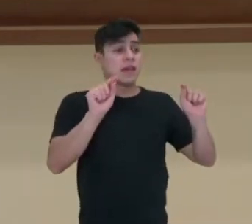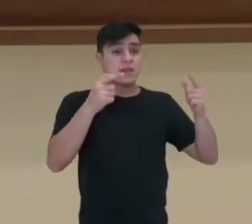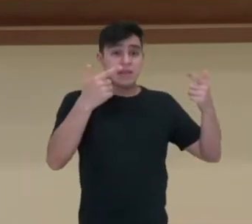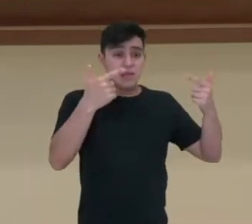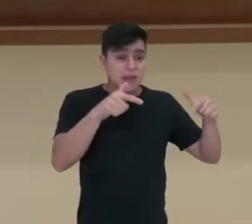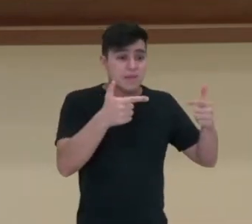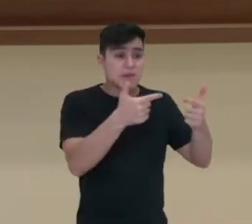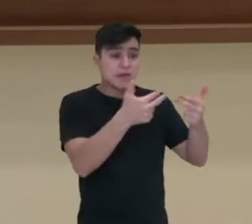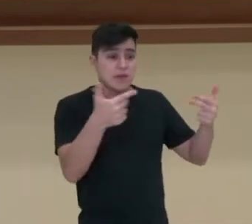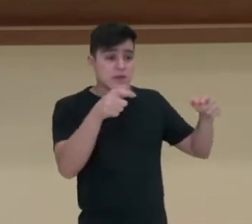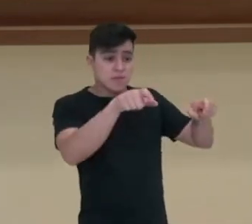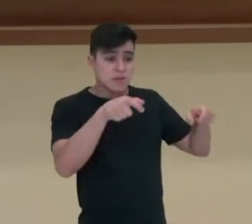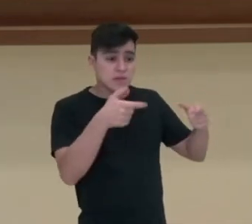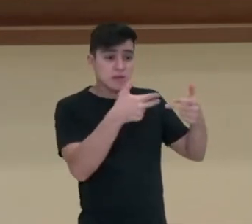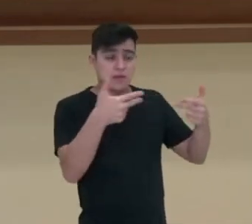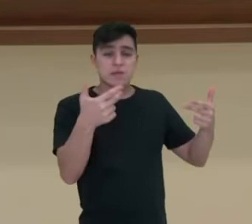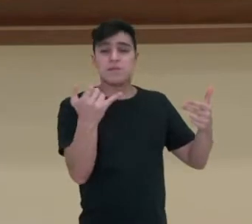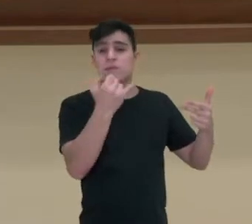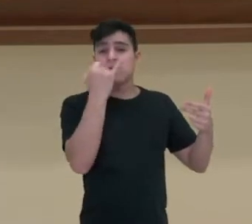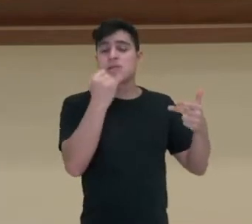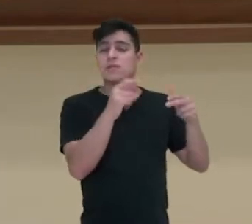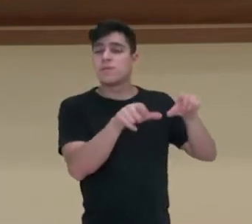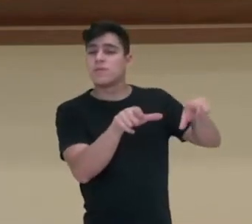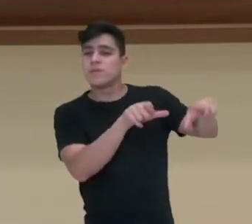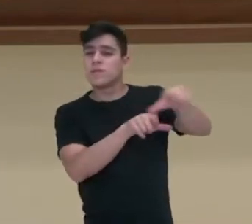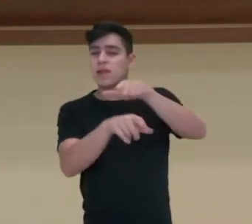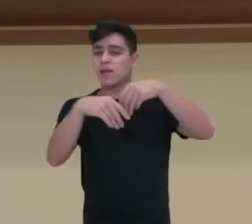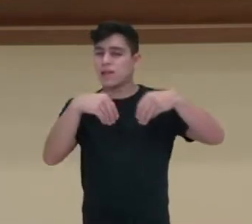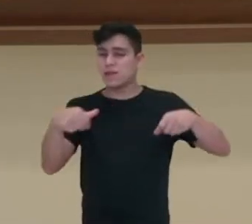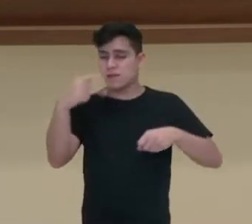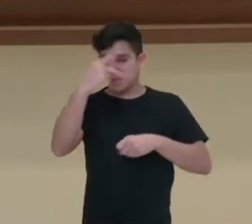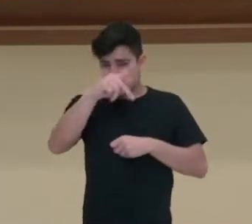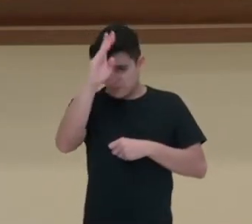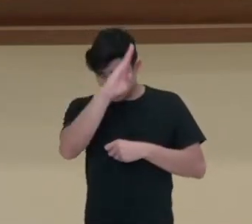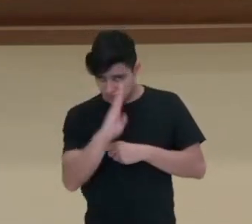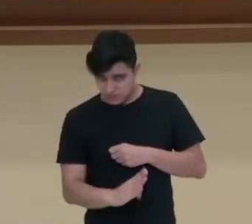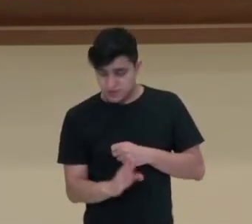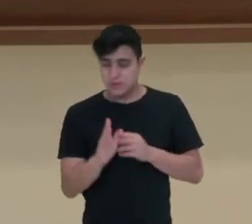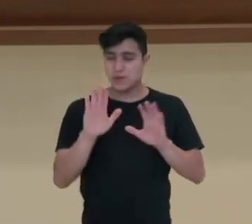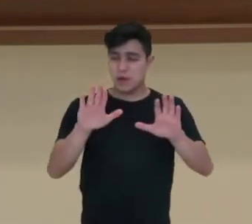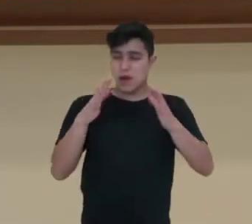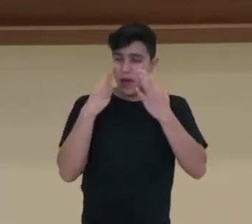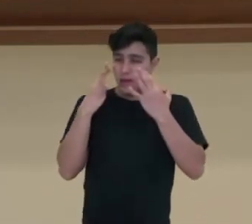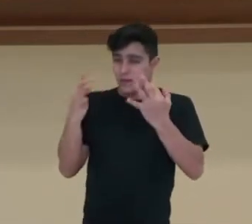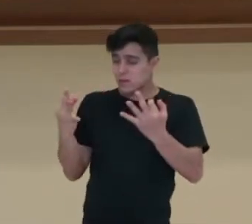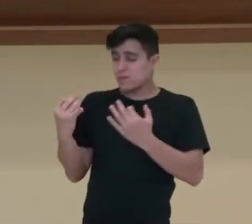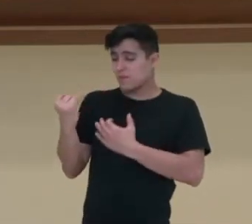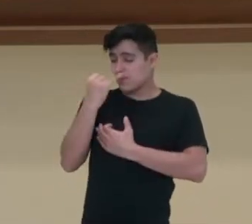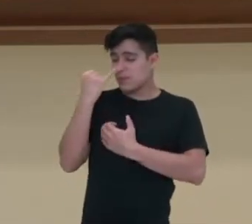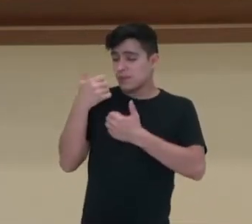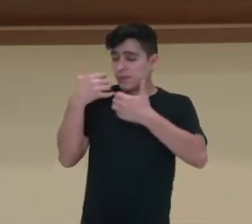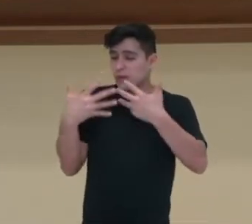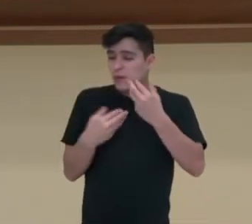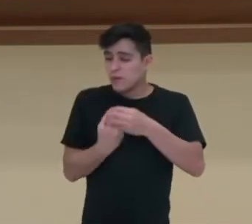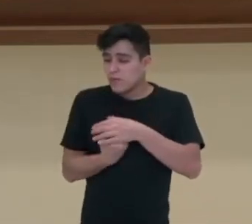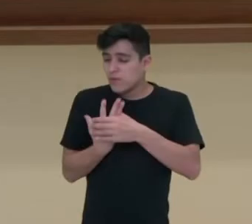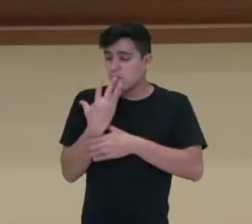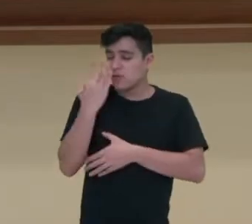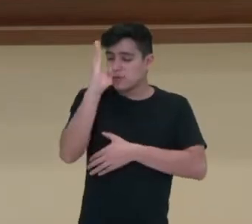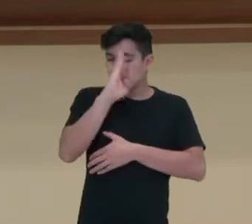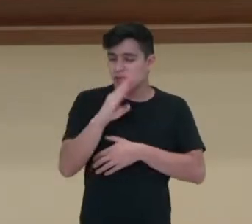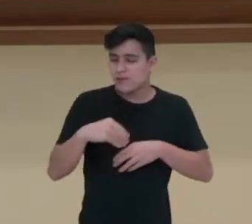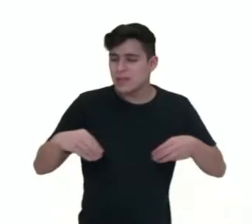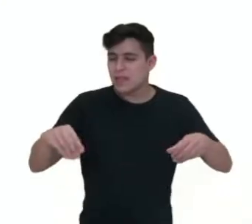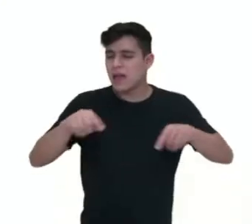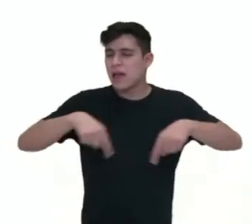para a transformação do território brasileiro. Para isso é importante destacarmos o processo de formação do território brasileiro, que conforme pode